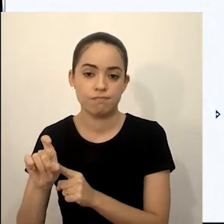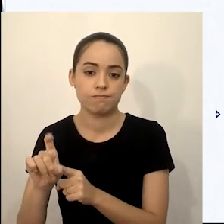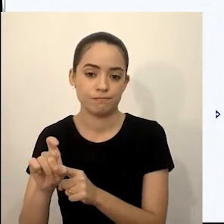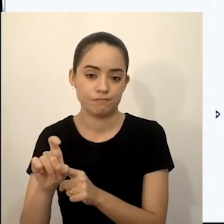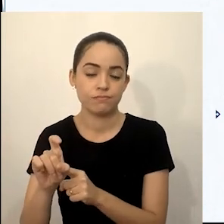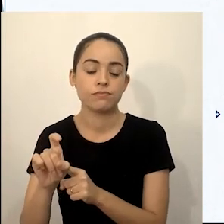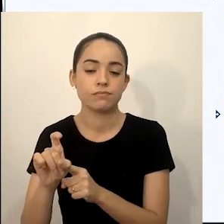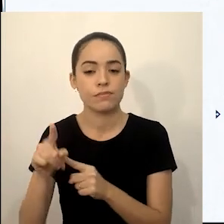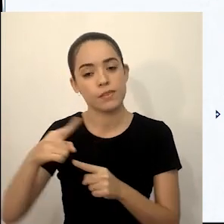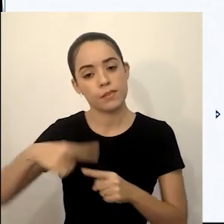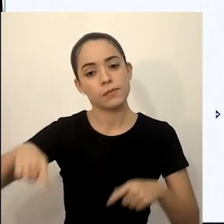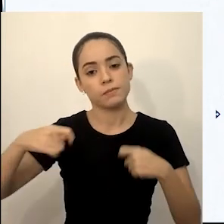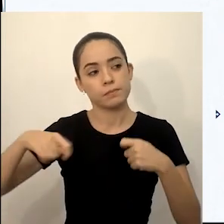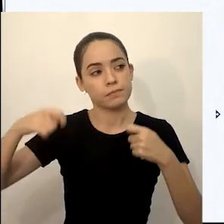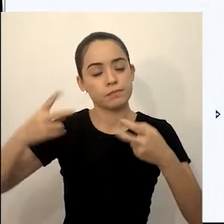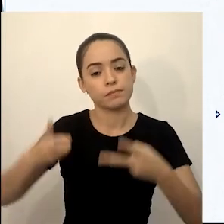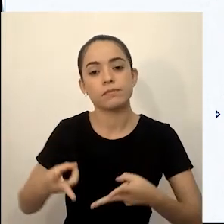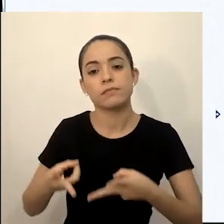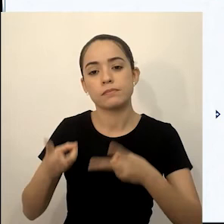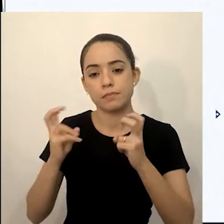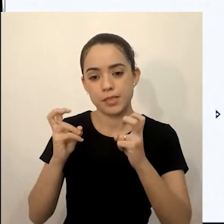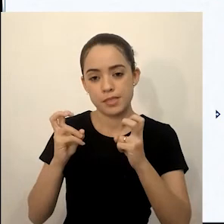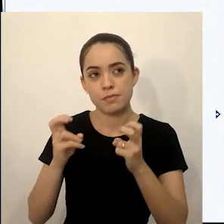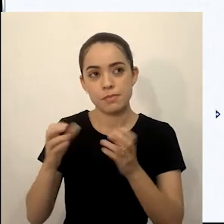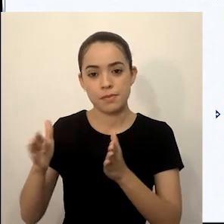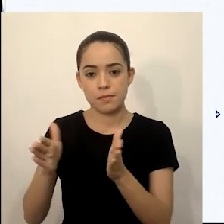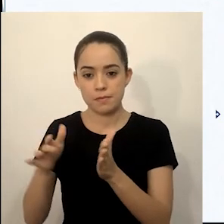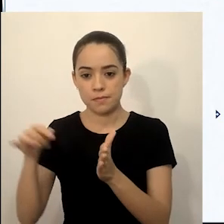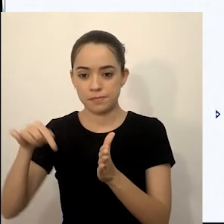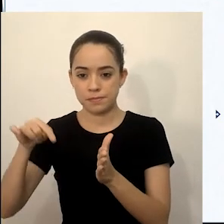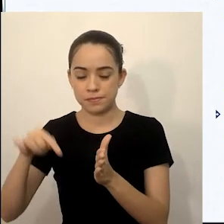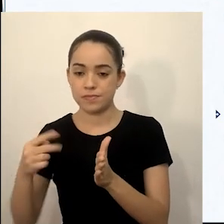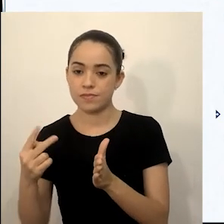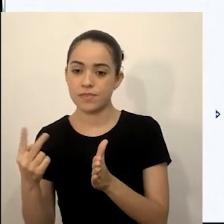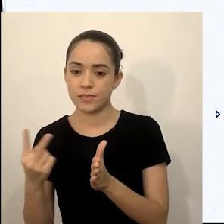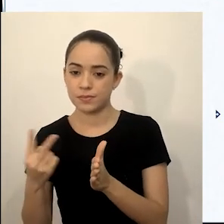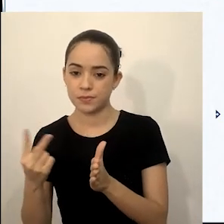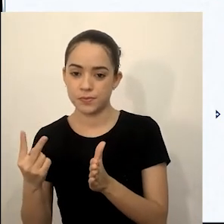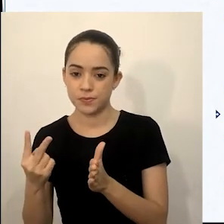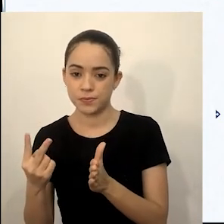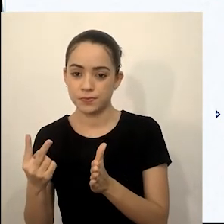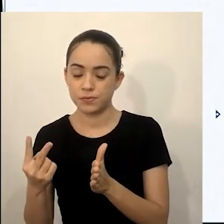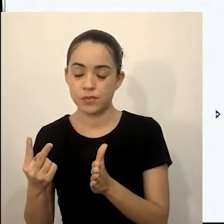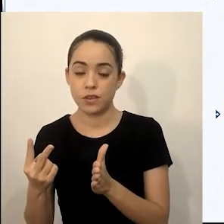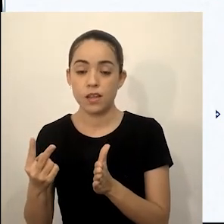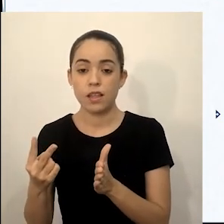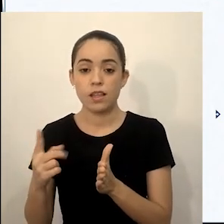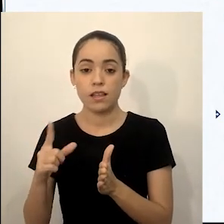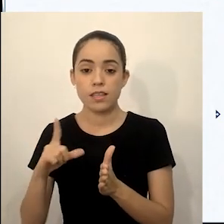espermatozoides. Deve-se observar que nesta fase